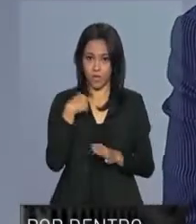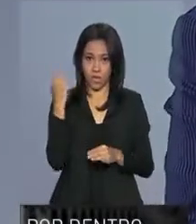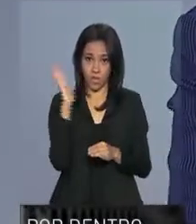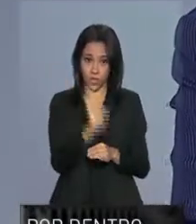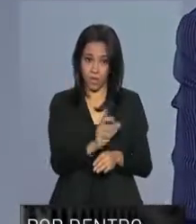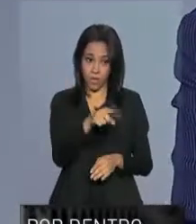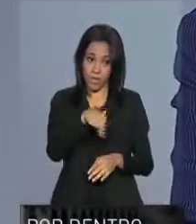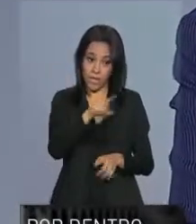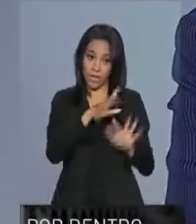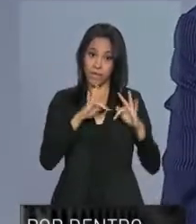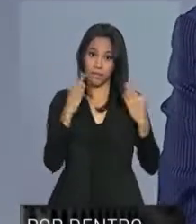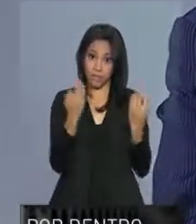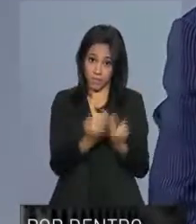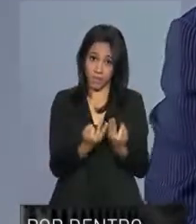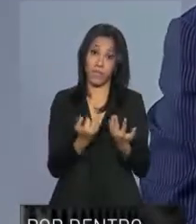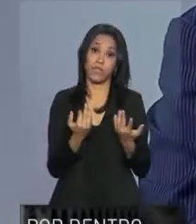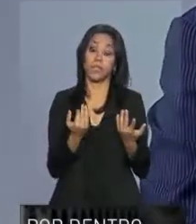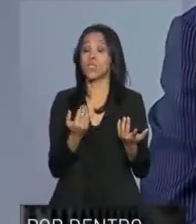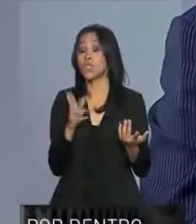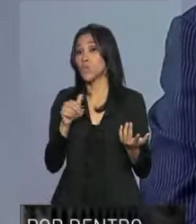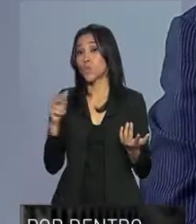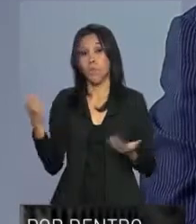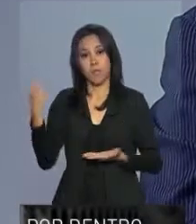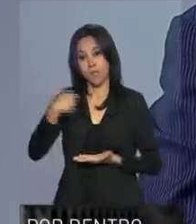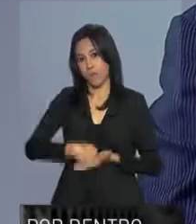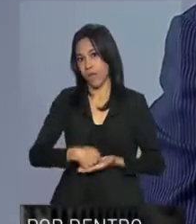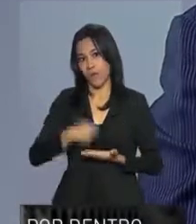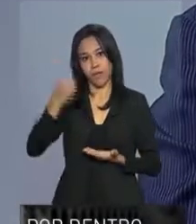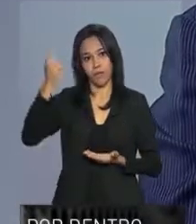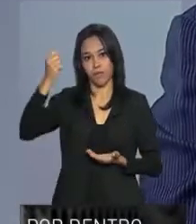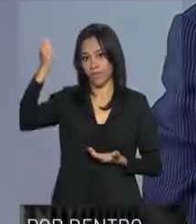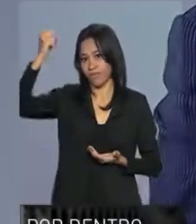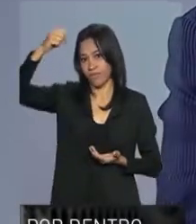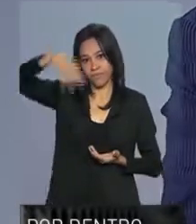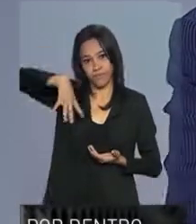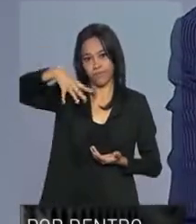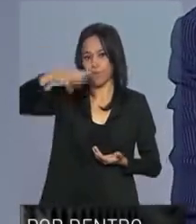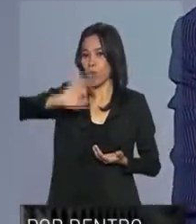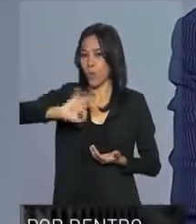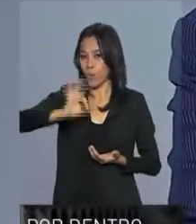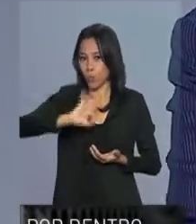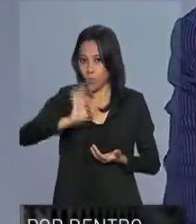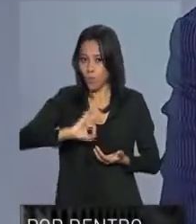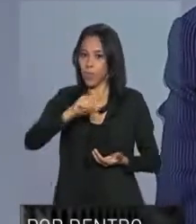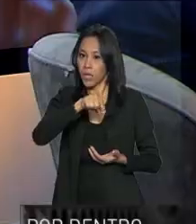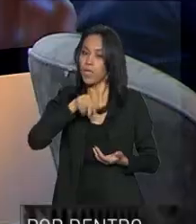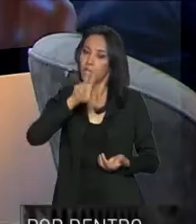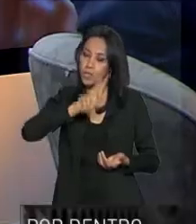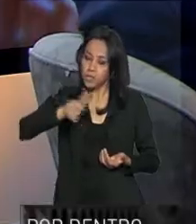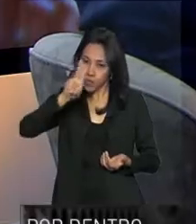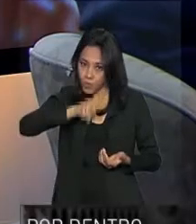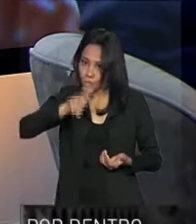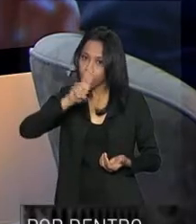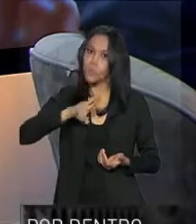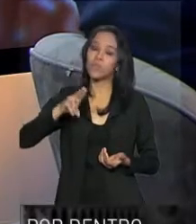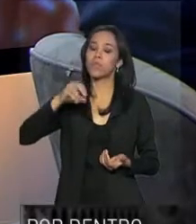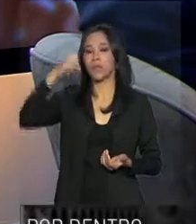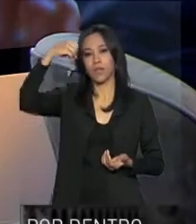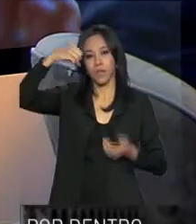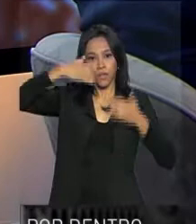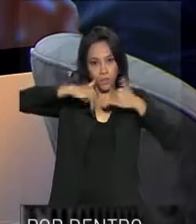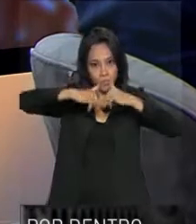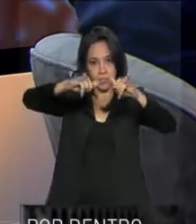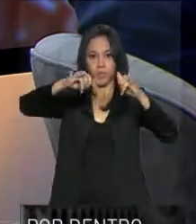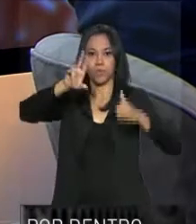inclusive muitas delas nunca pagar uma conta de eletricidade para que a gente utilize a energia fotovoltaica todas essas